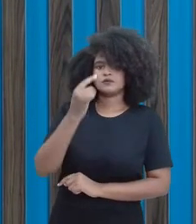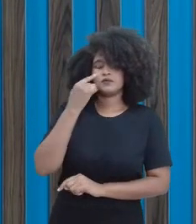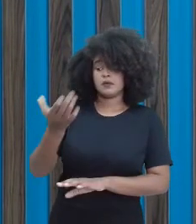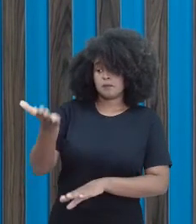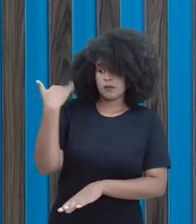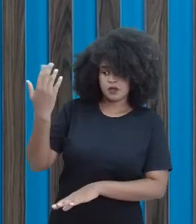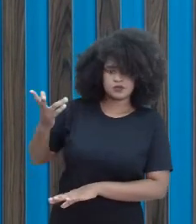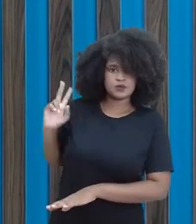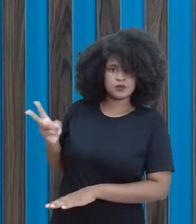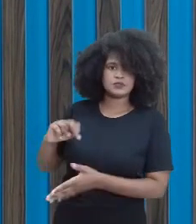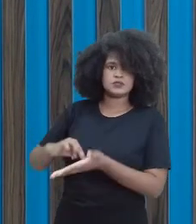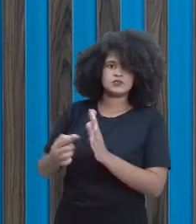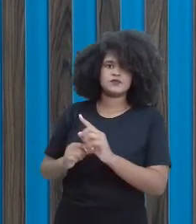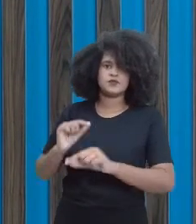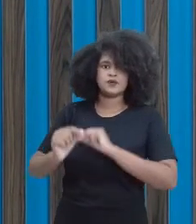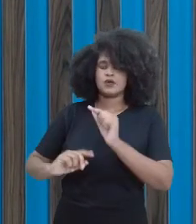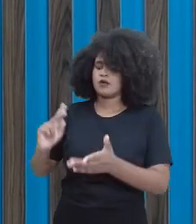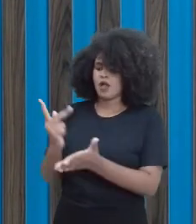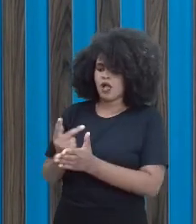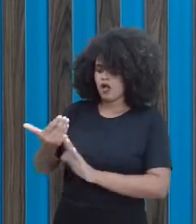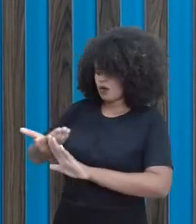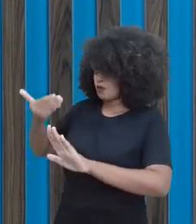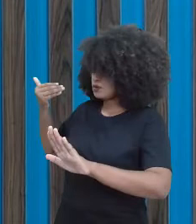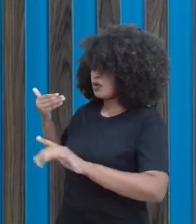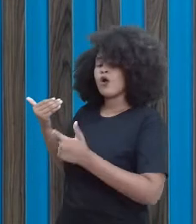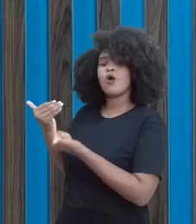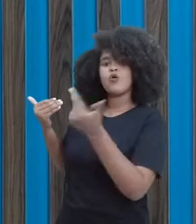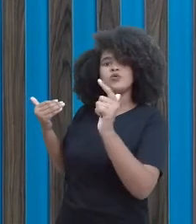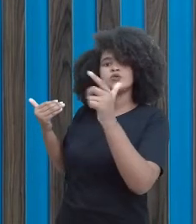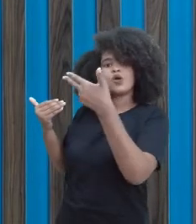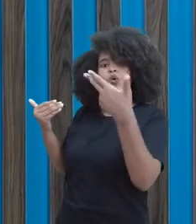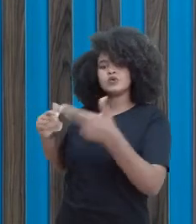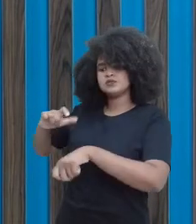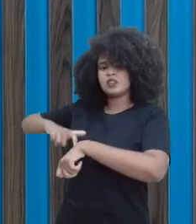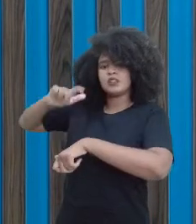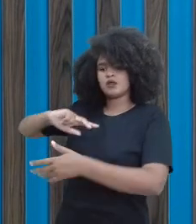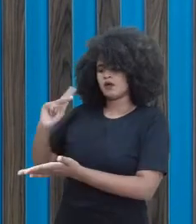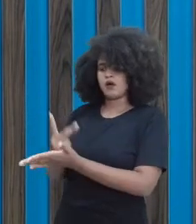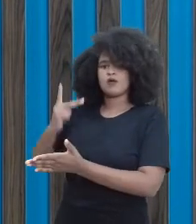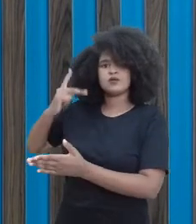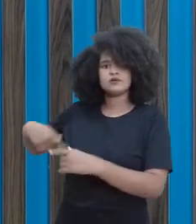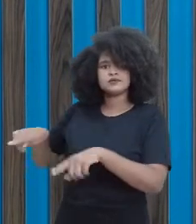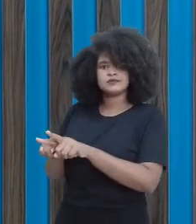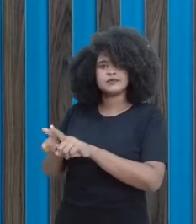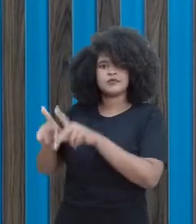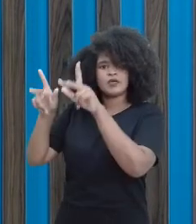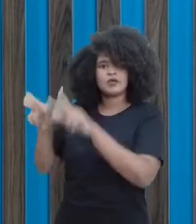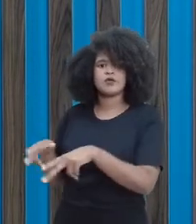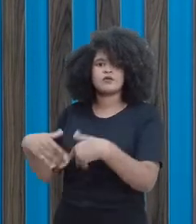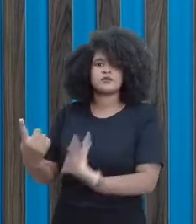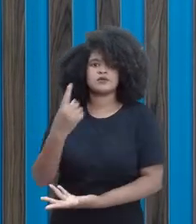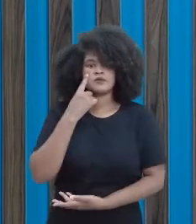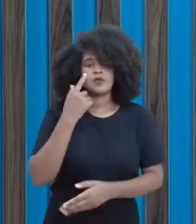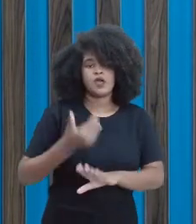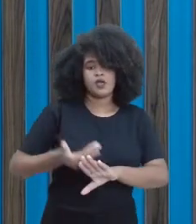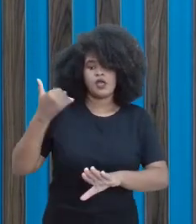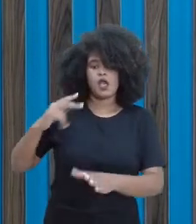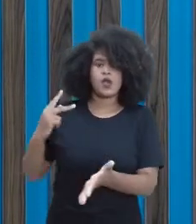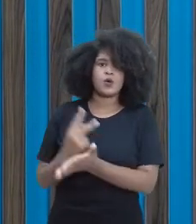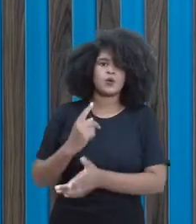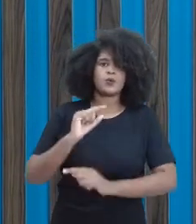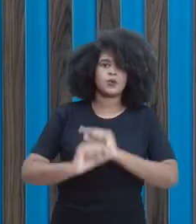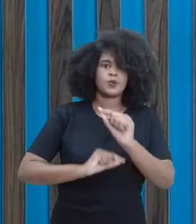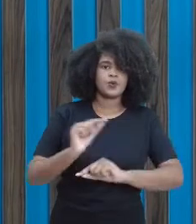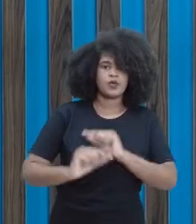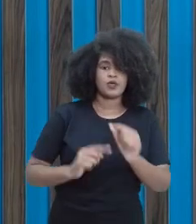no passado, quando outra aconteceu. Então, o que estava acontecendo no passado é o destaque dessas